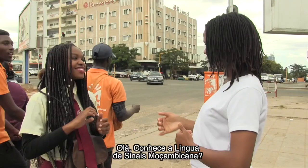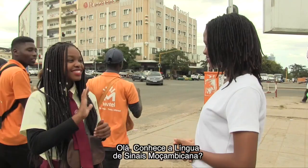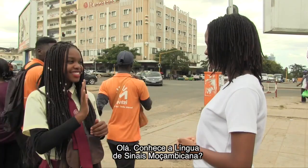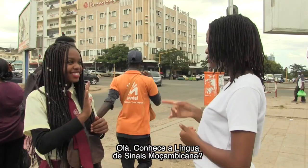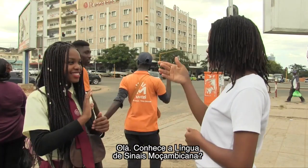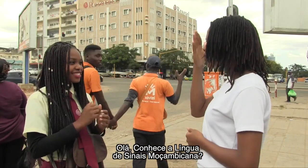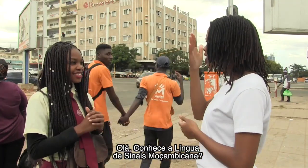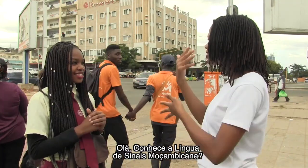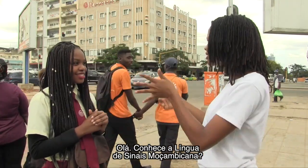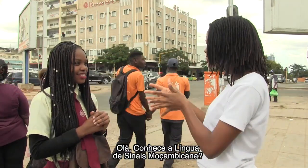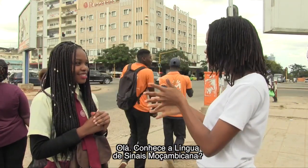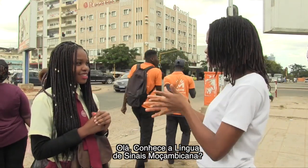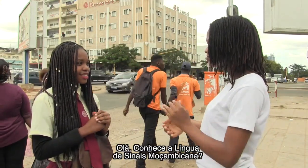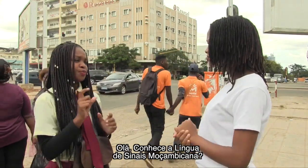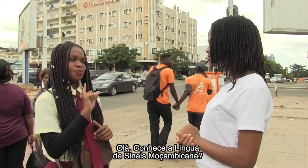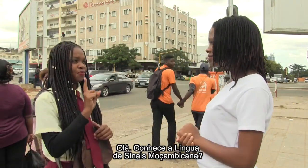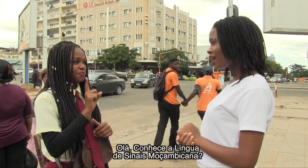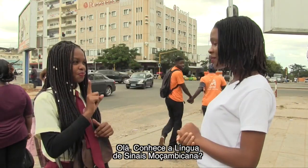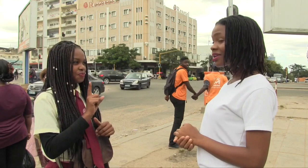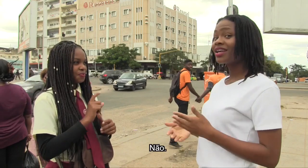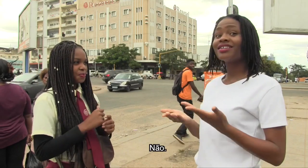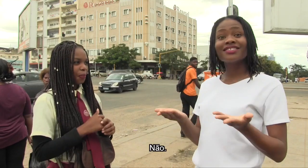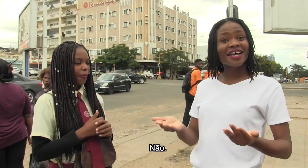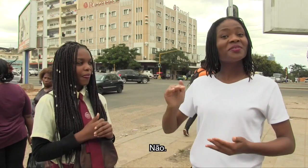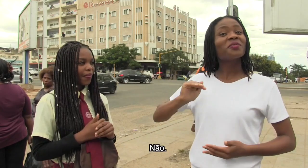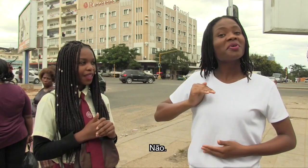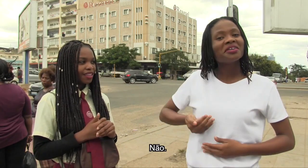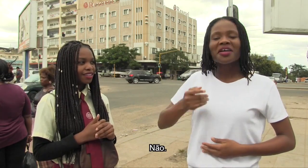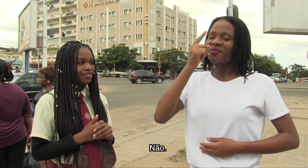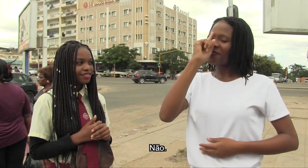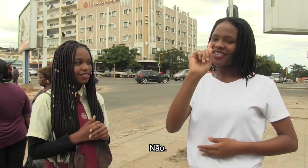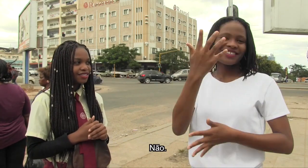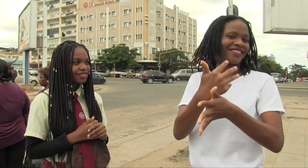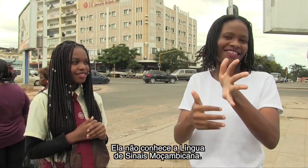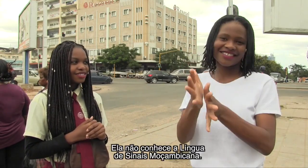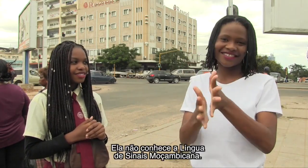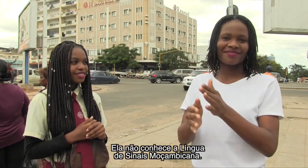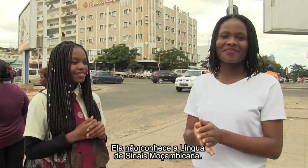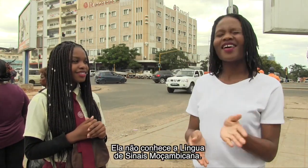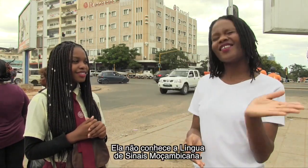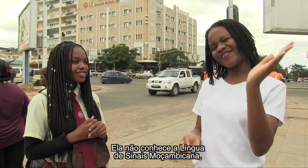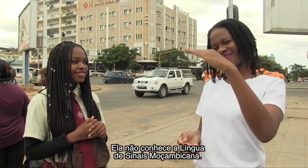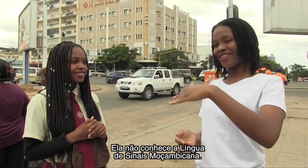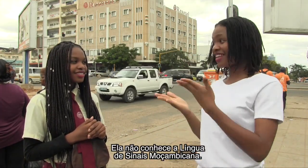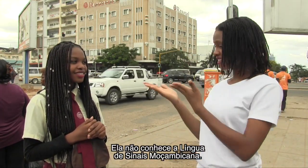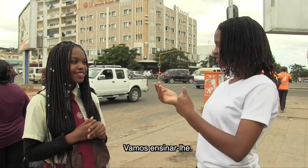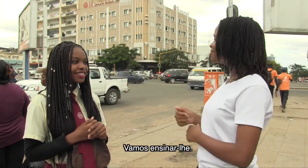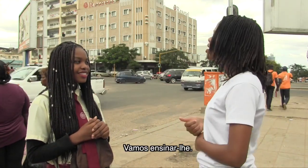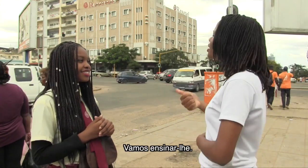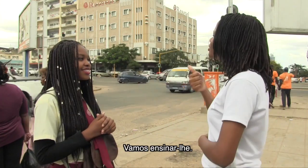Olá, conhece a língua de sinais moçambicana? Ela não conhece a língua de sinais moçambicana.